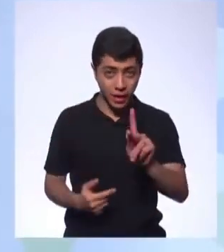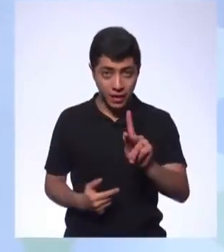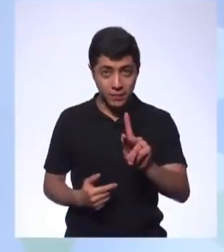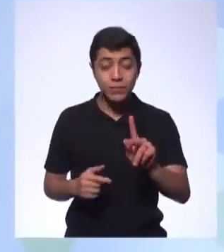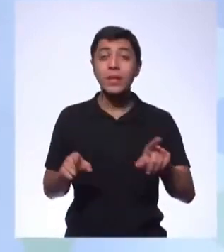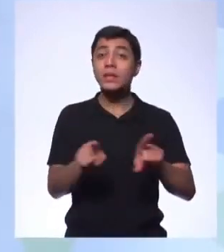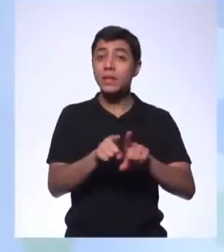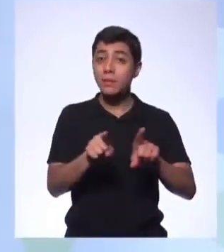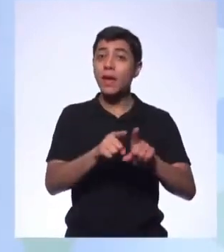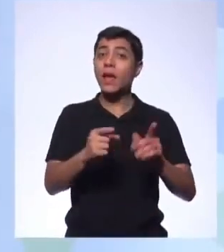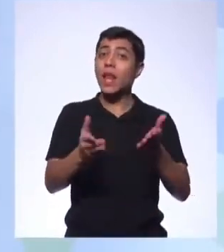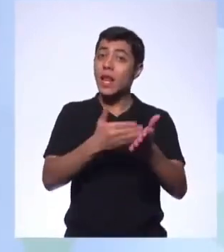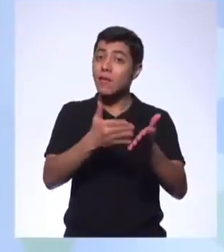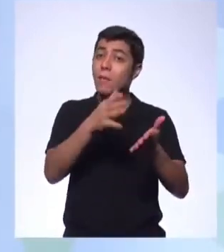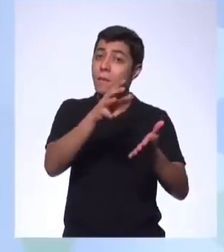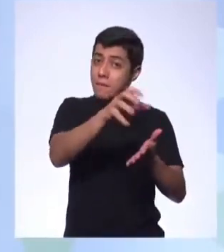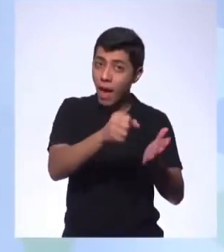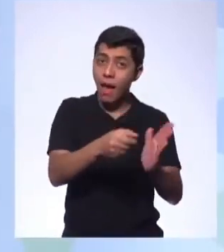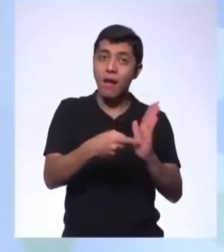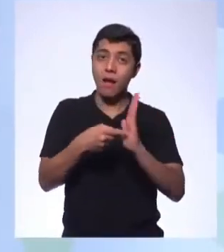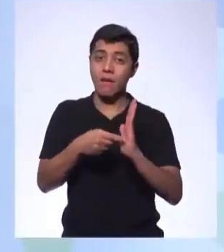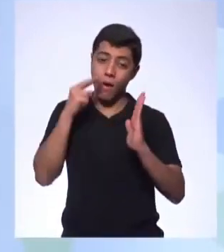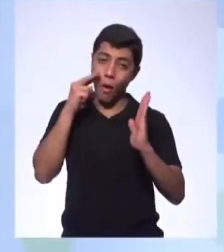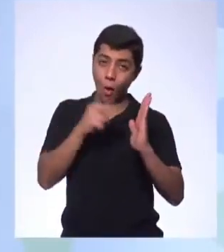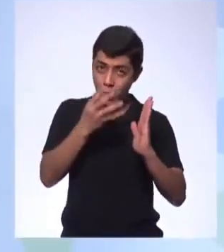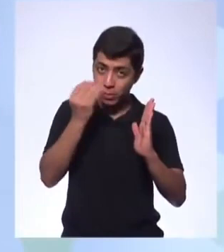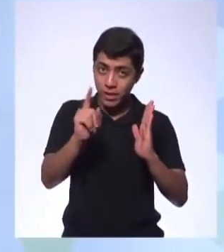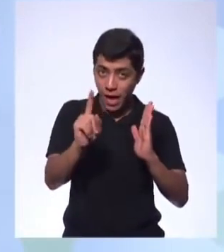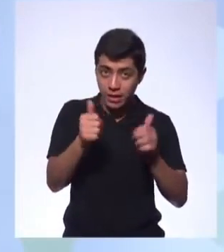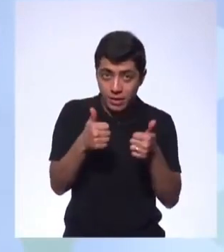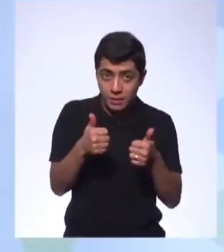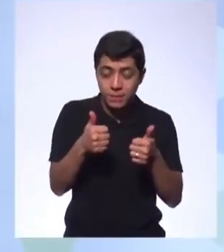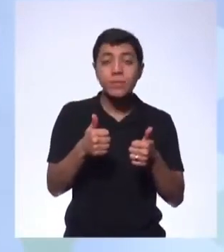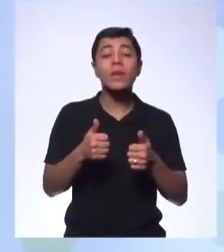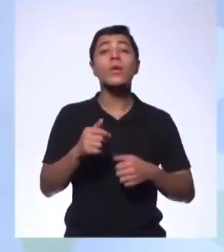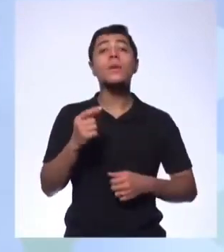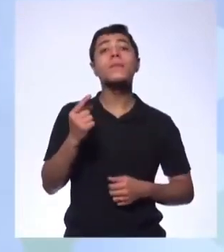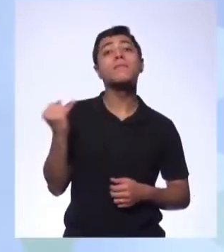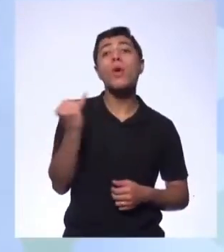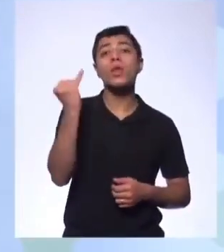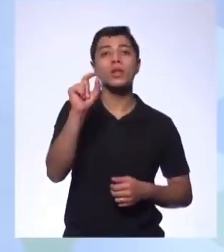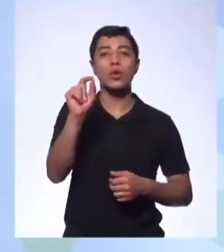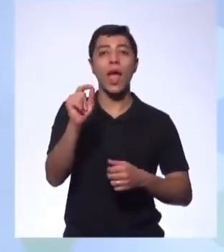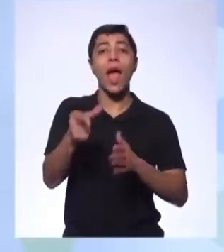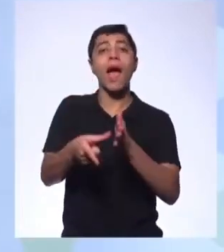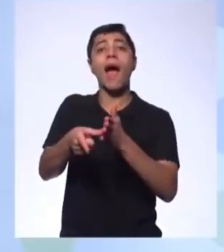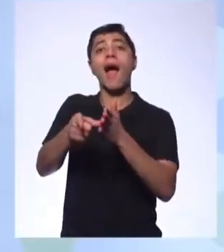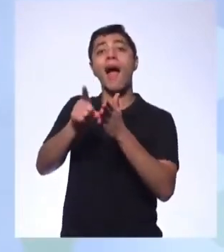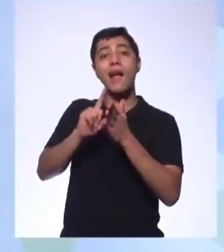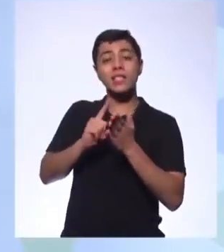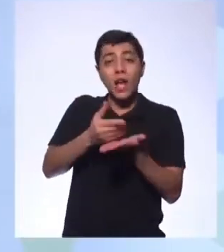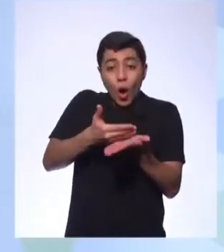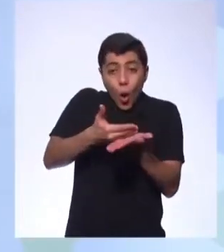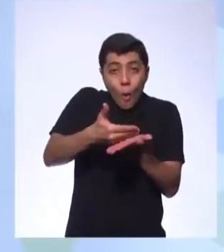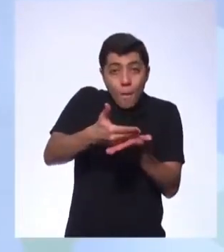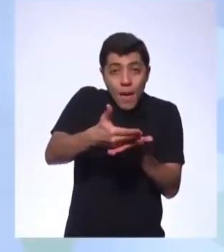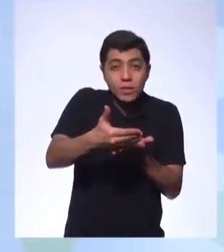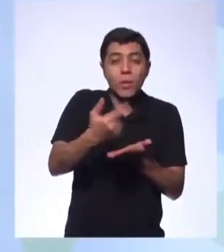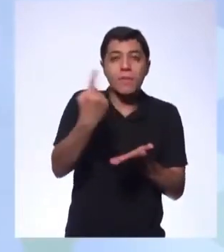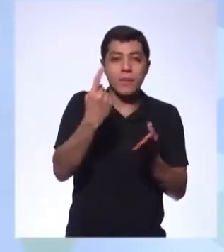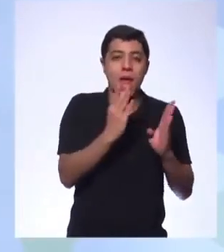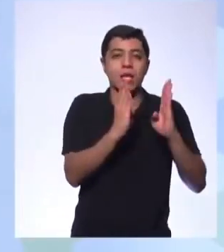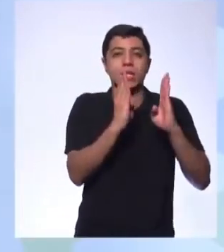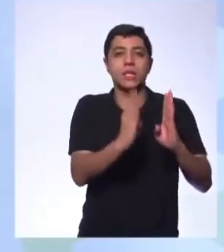importante que acontece nessa peça é que na cena 1, assim que os personagens entram em cena, eles já pedem